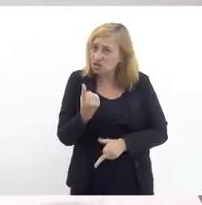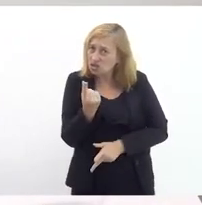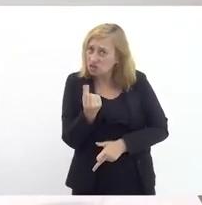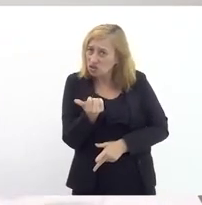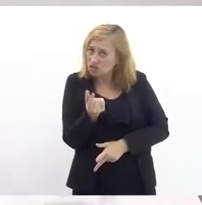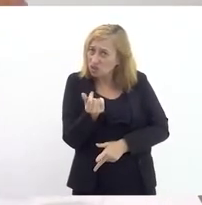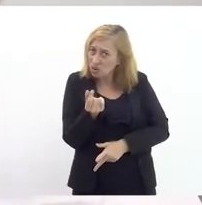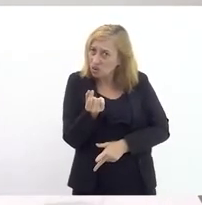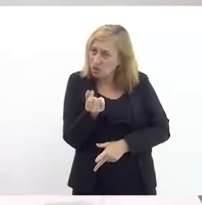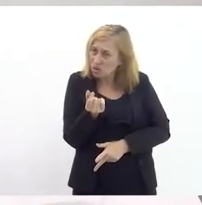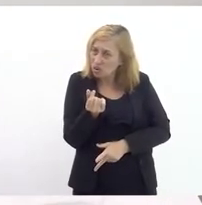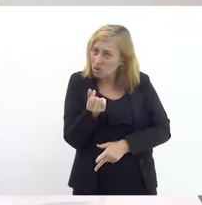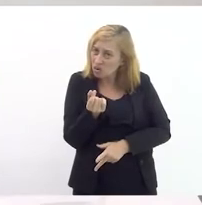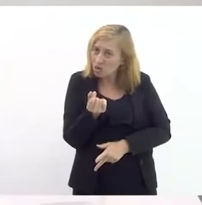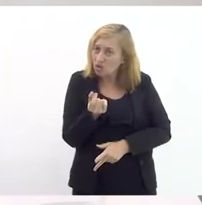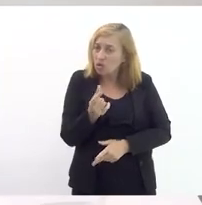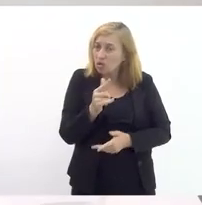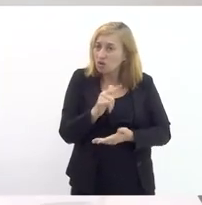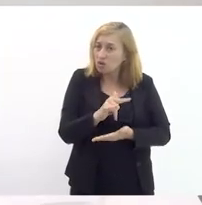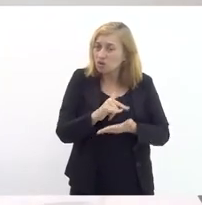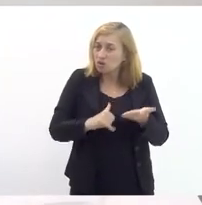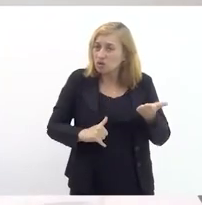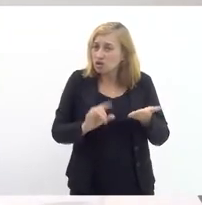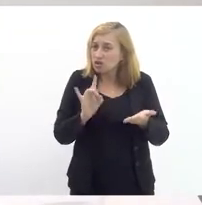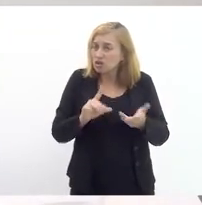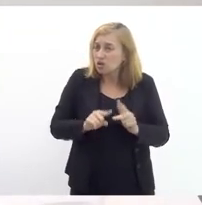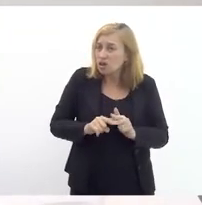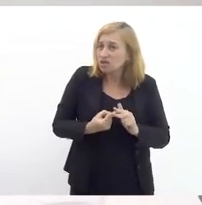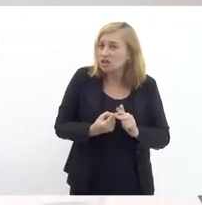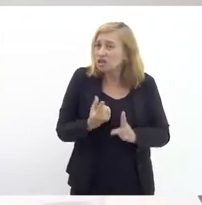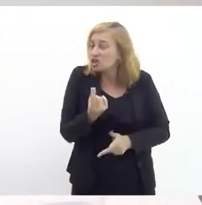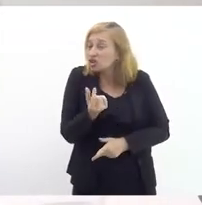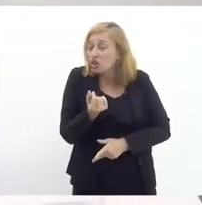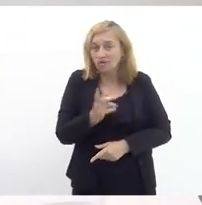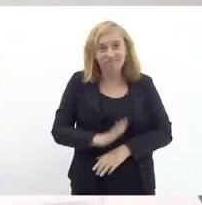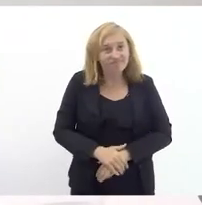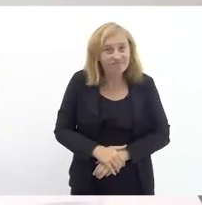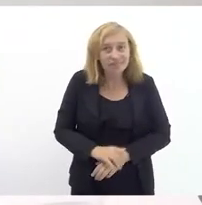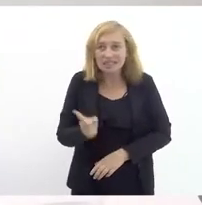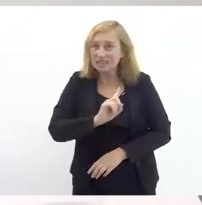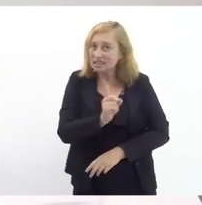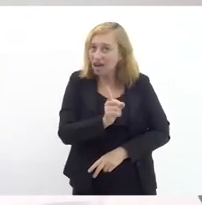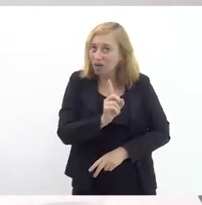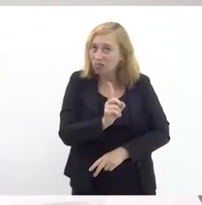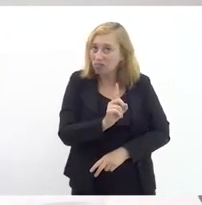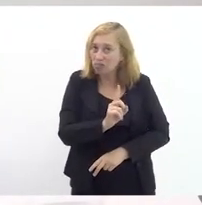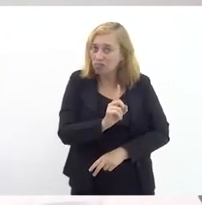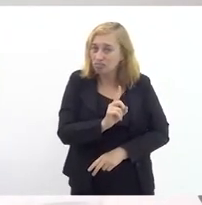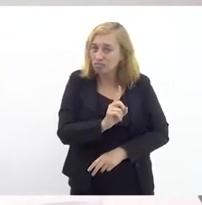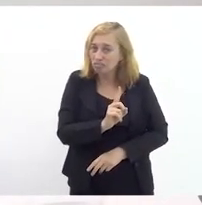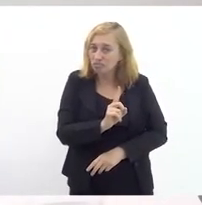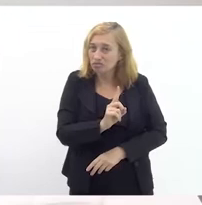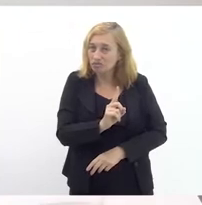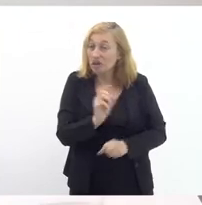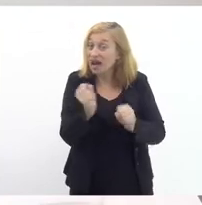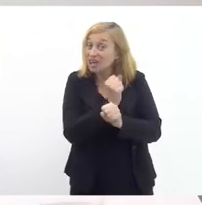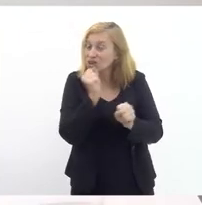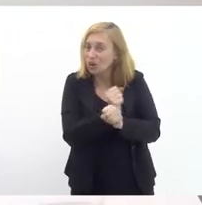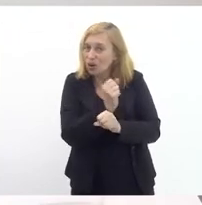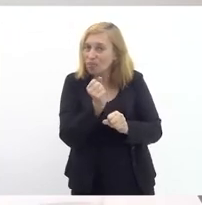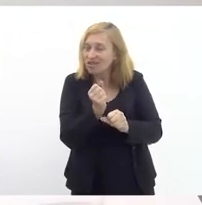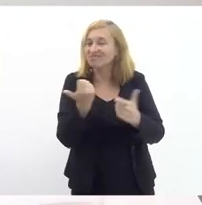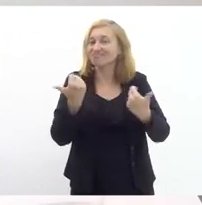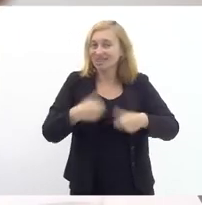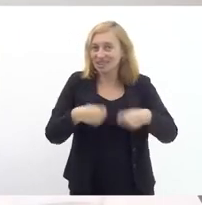passagem, onde o documento só reajustaria a passagem e não as